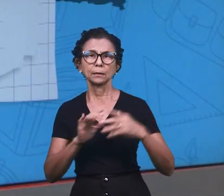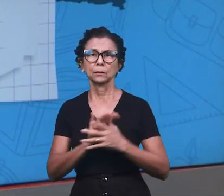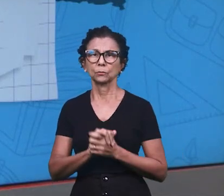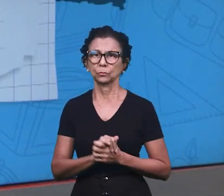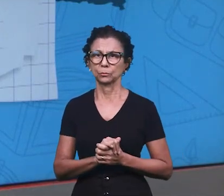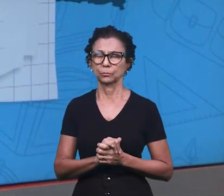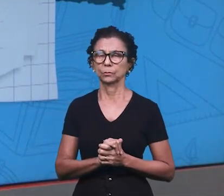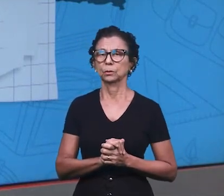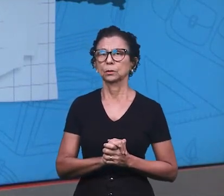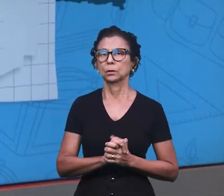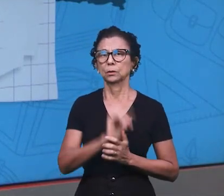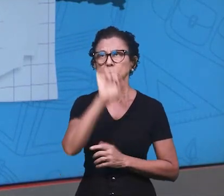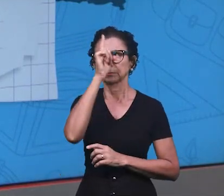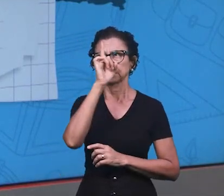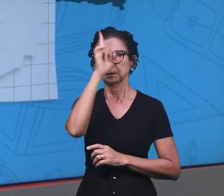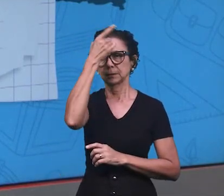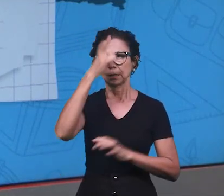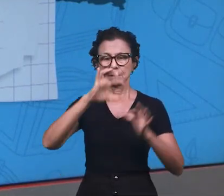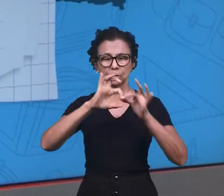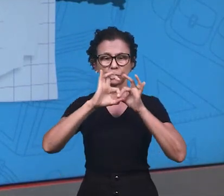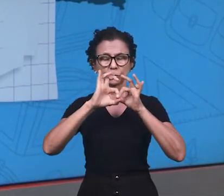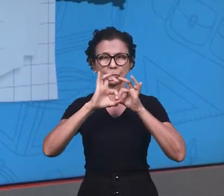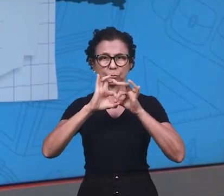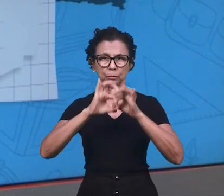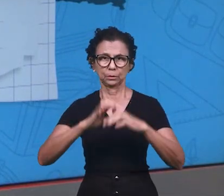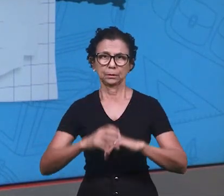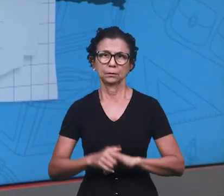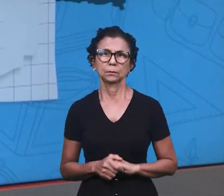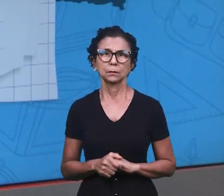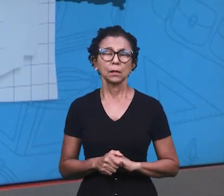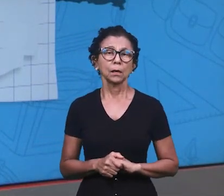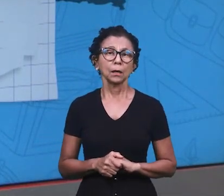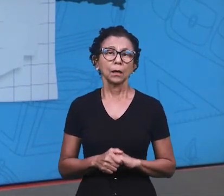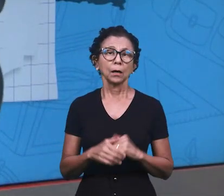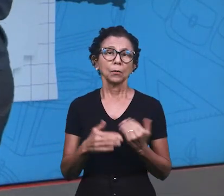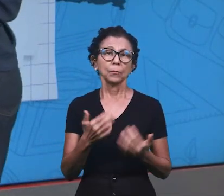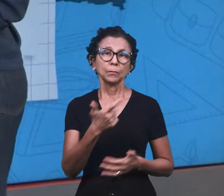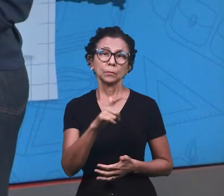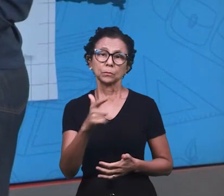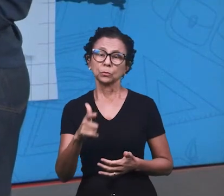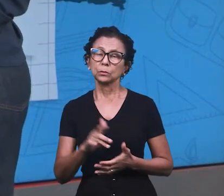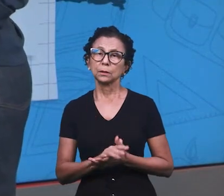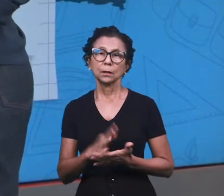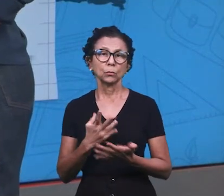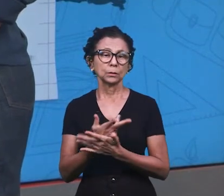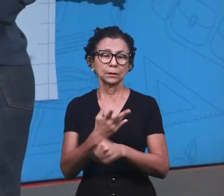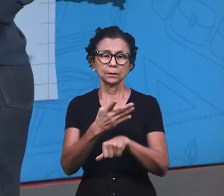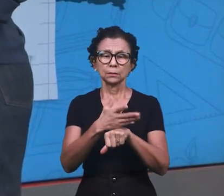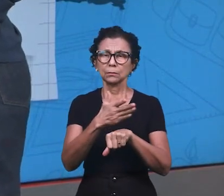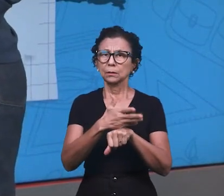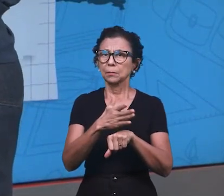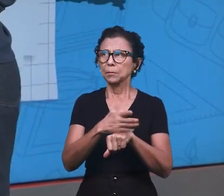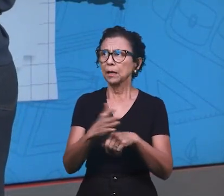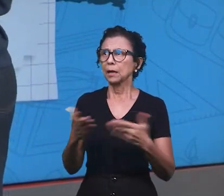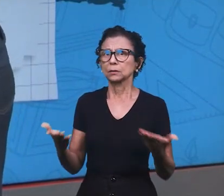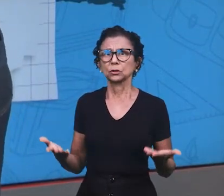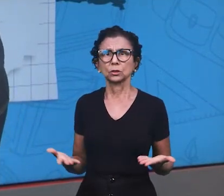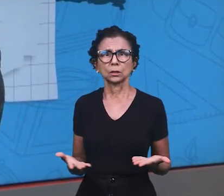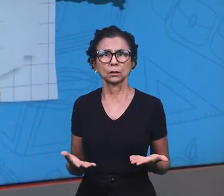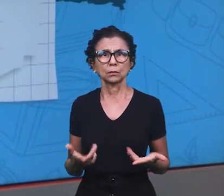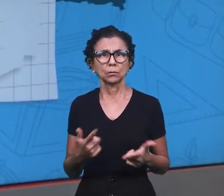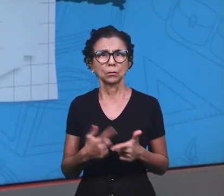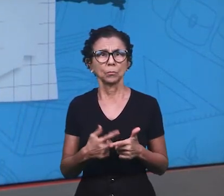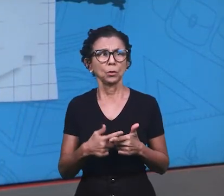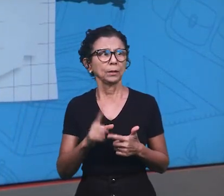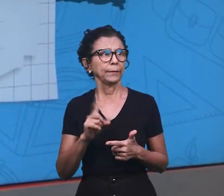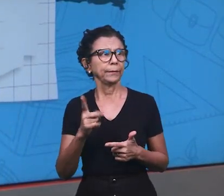internas entre as ideias. Ou então, tal prerrogativa não tem se reverberado na prática. Por que não? Vou te explicar, calma,